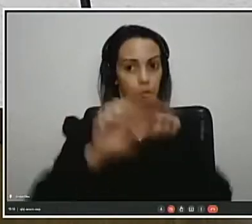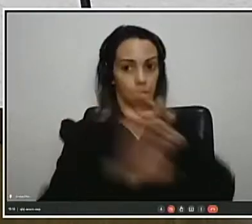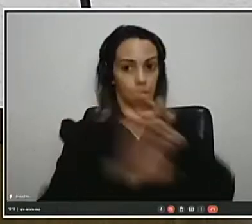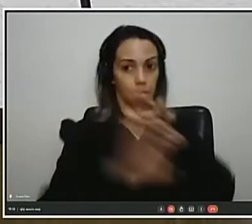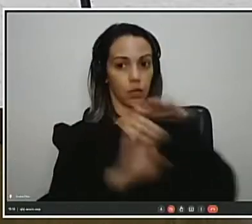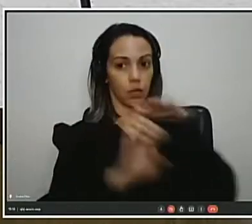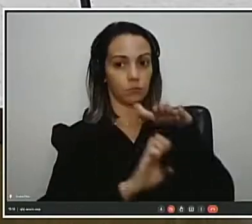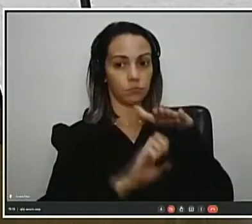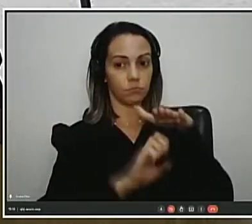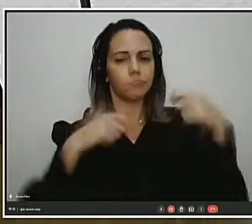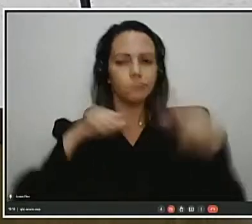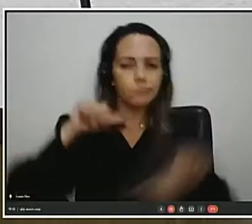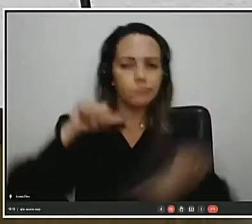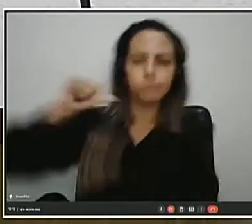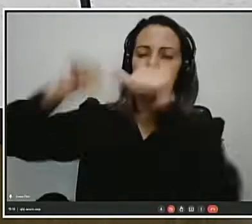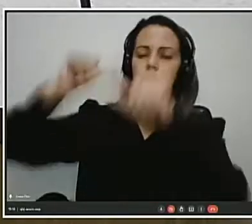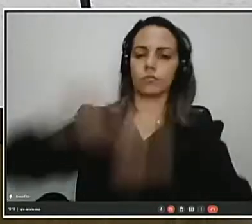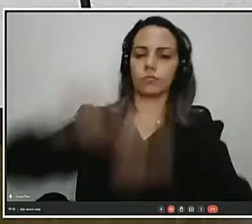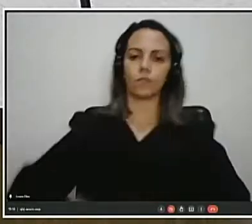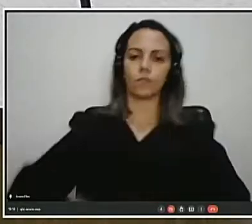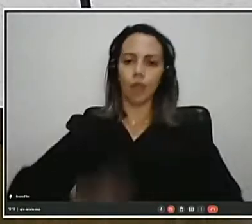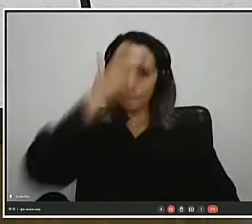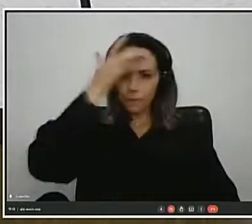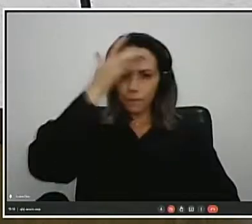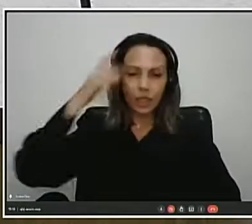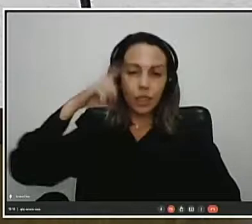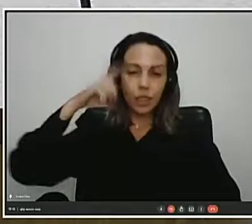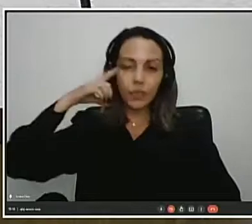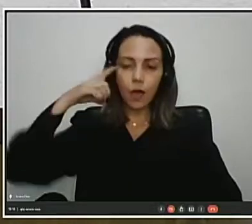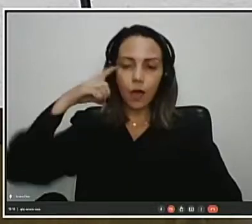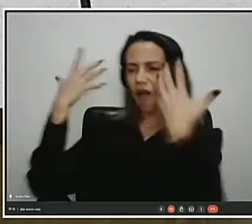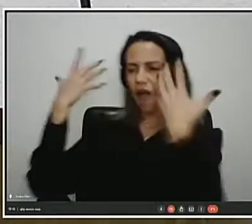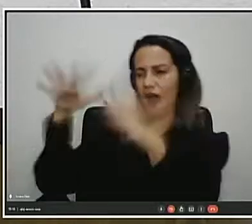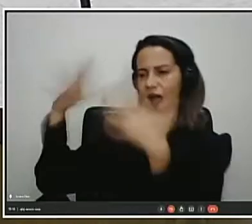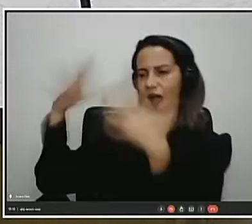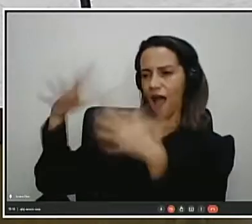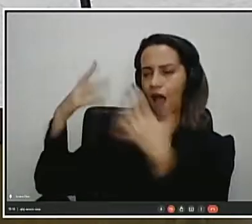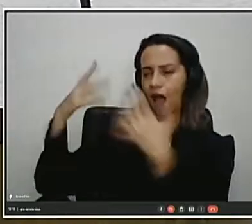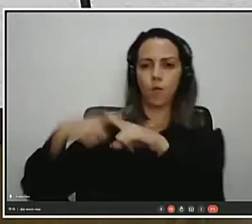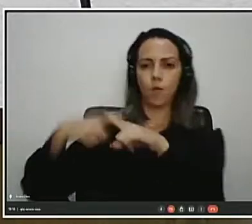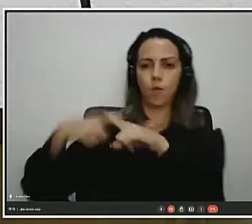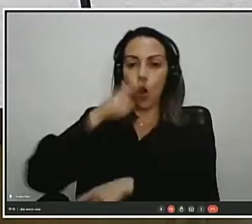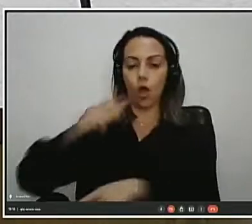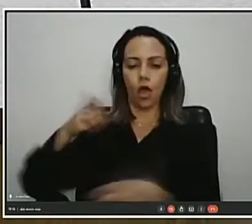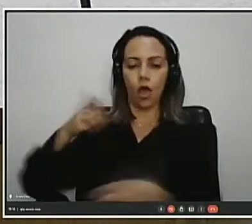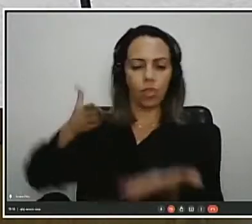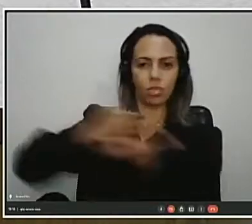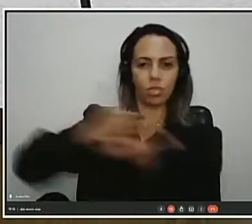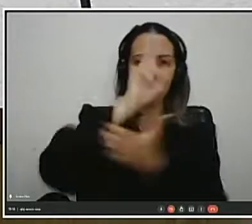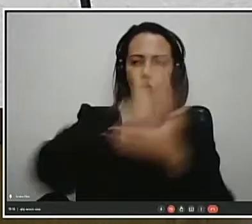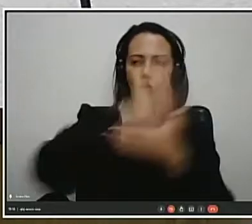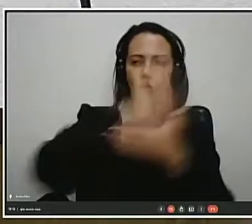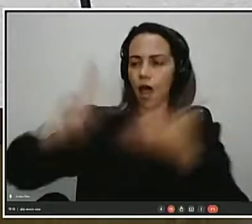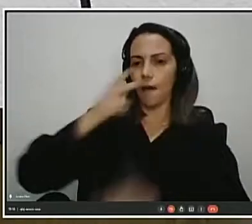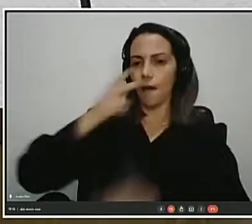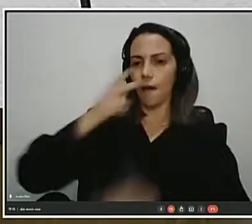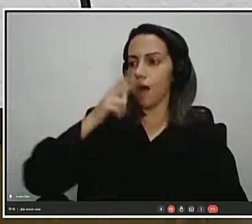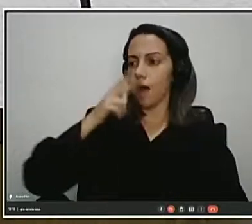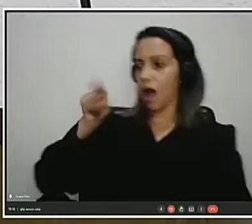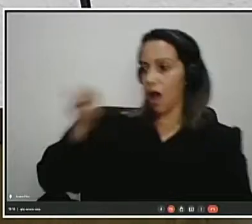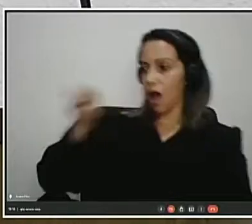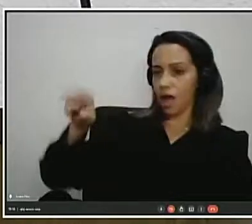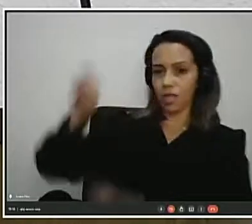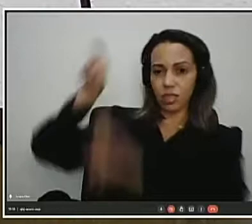Aplaudir uma pessoa com síndrome de Down que ingressou ao ensino superior, por exemplo, como se essa trajetória dependesse